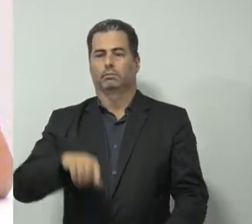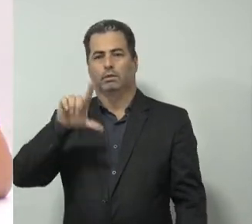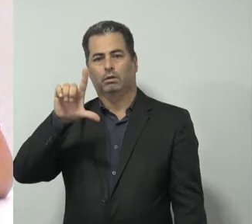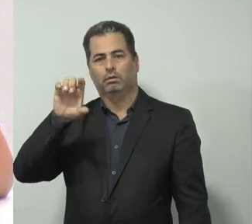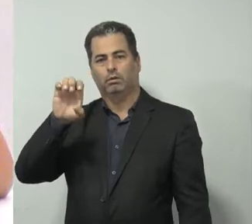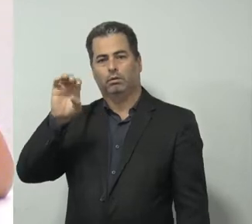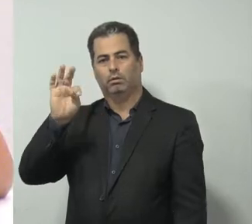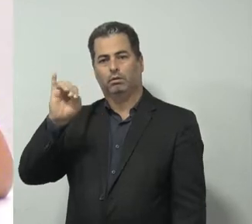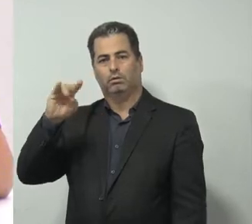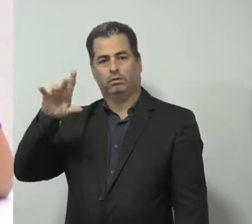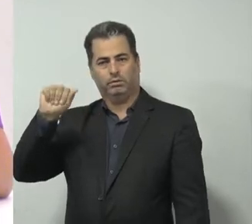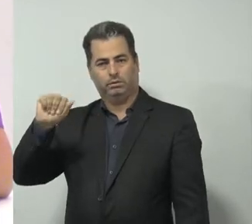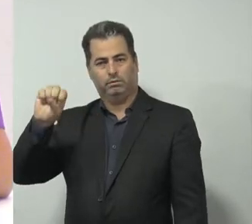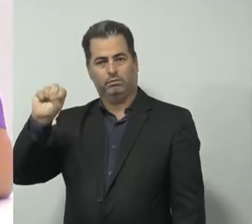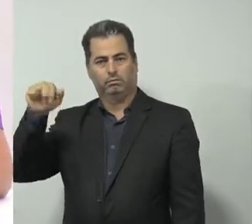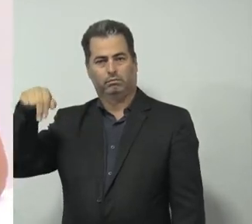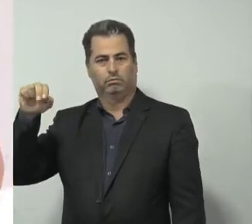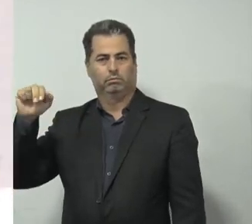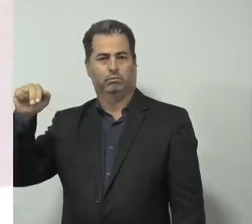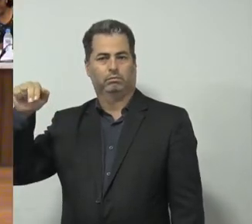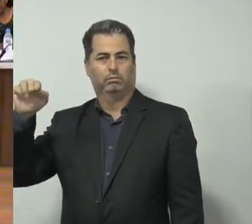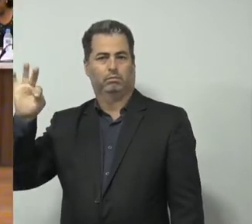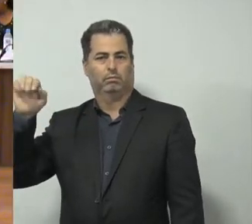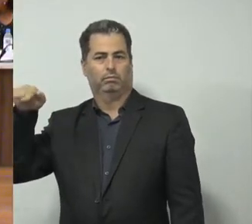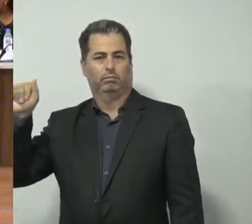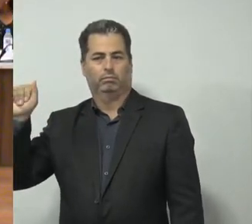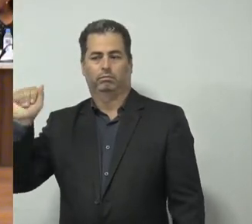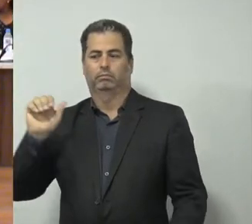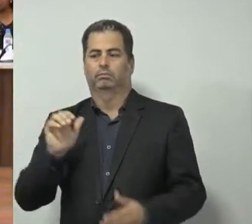Letícia Santana Fernandes dos Santos.